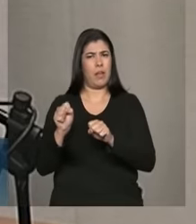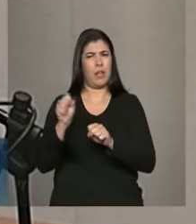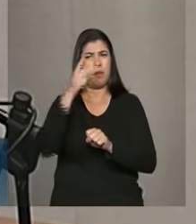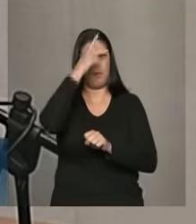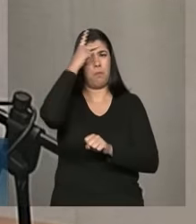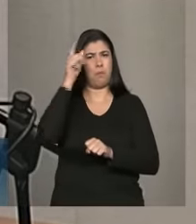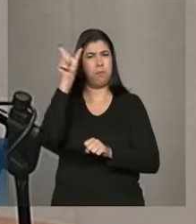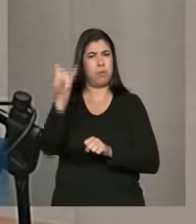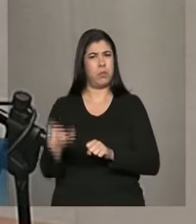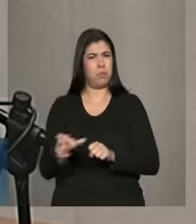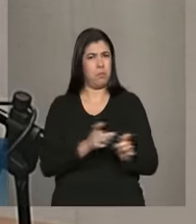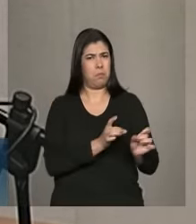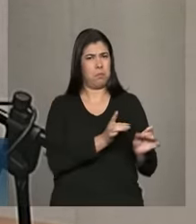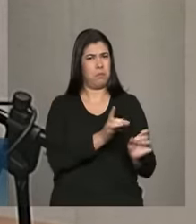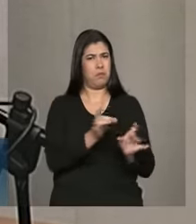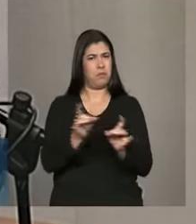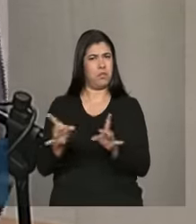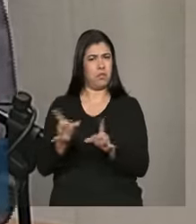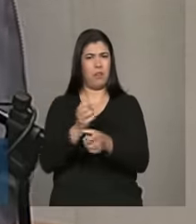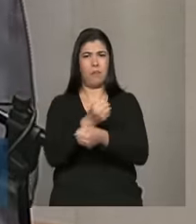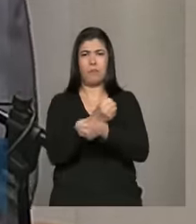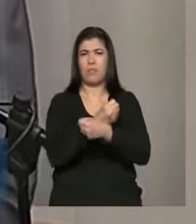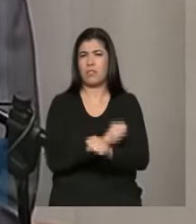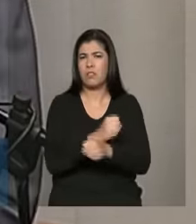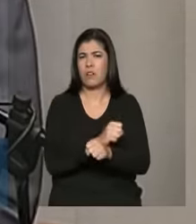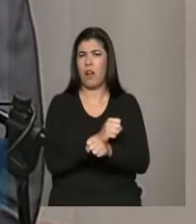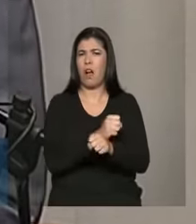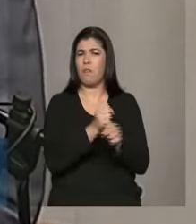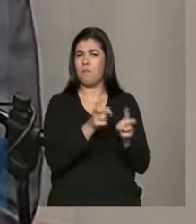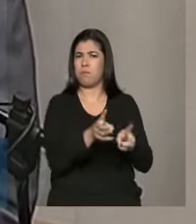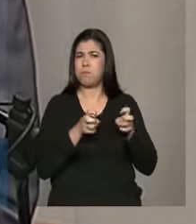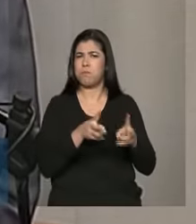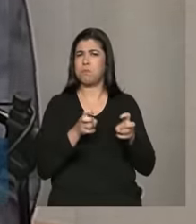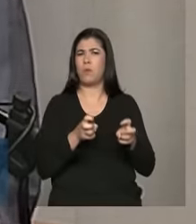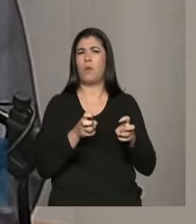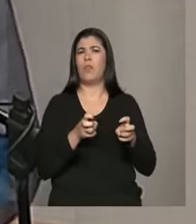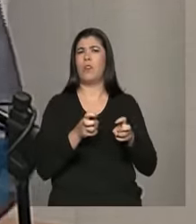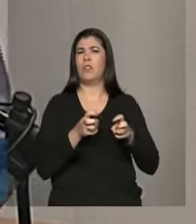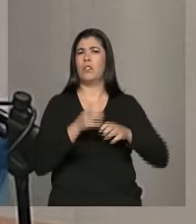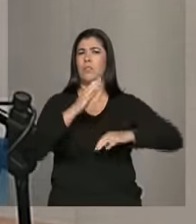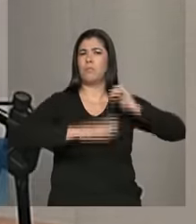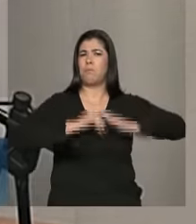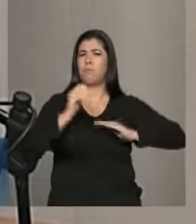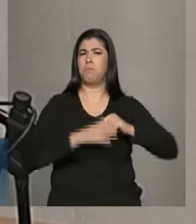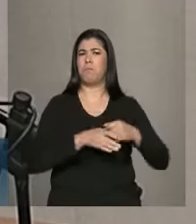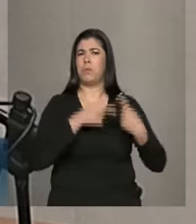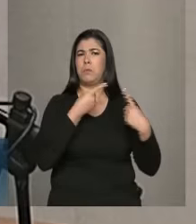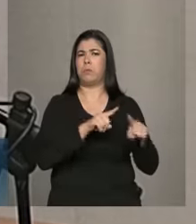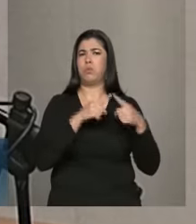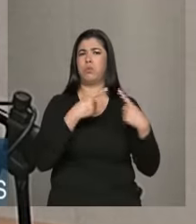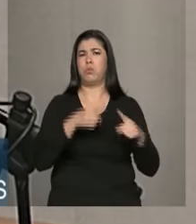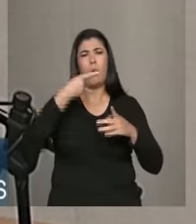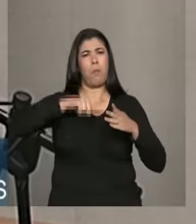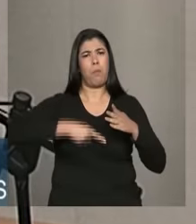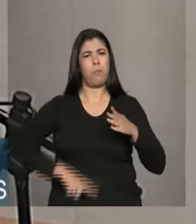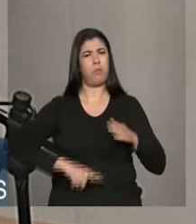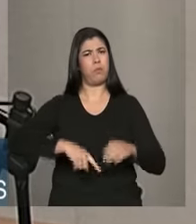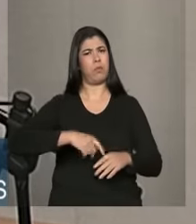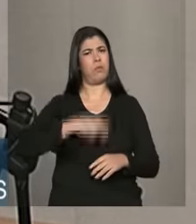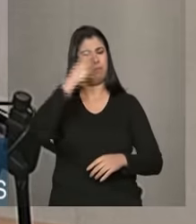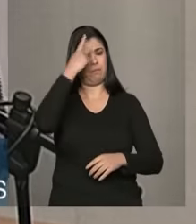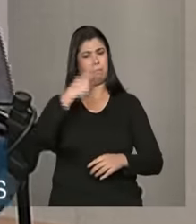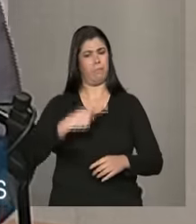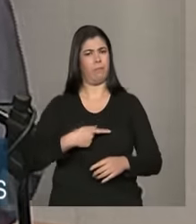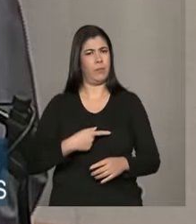função de mercadorias que sejam escravizadas que sejam exploradas que sejam violadas nas suas prerrogativas humanas mais profundas é